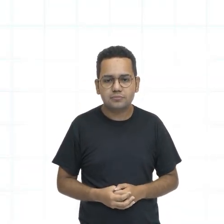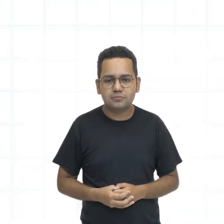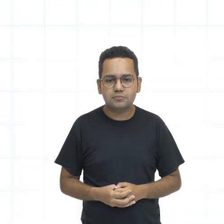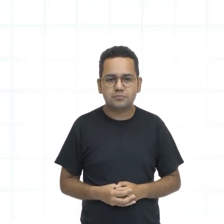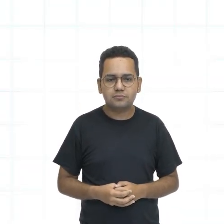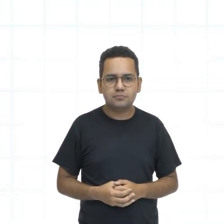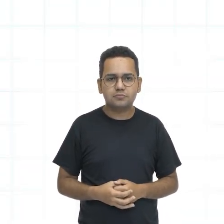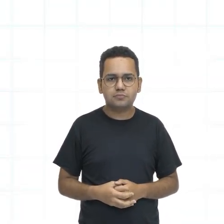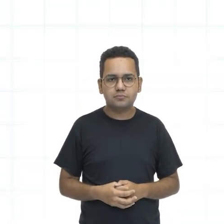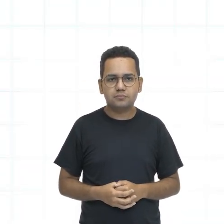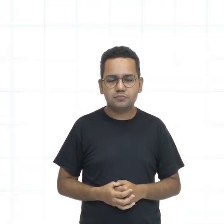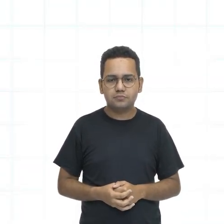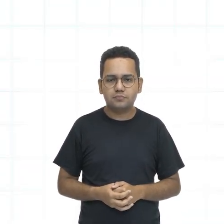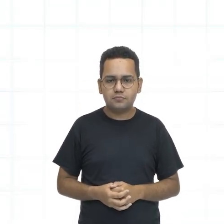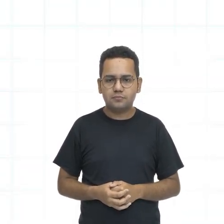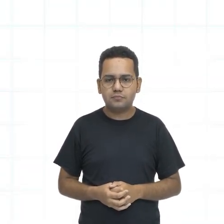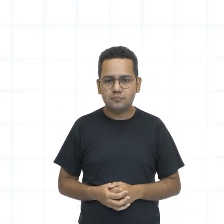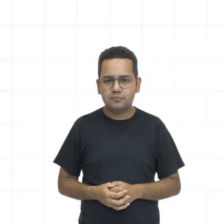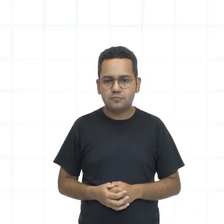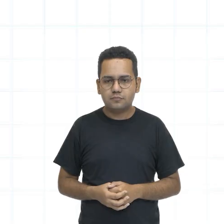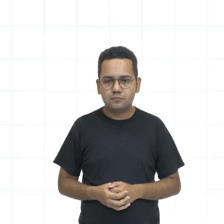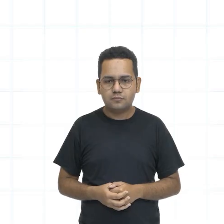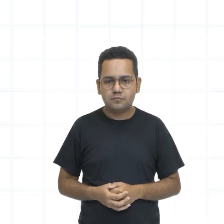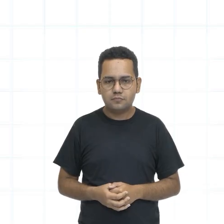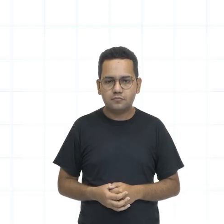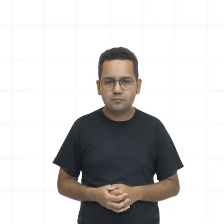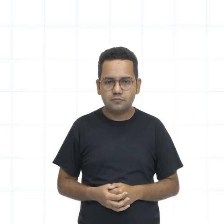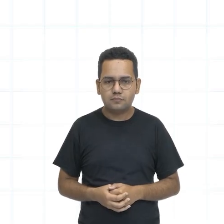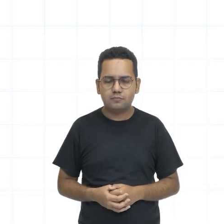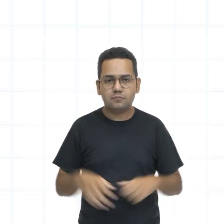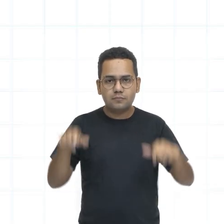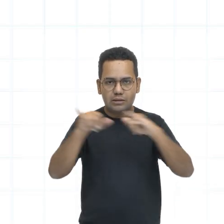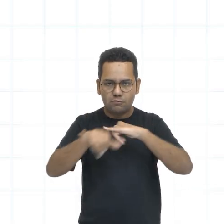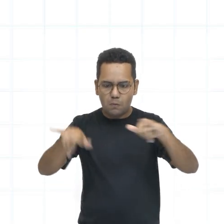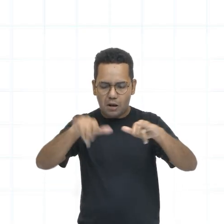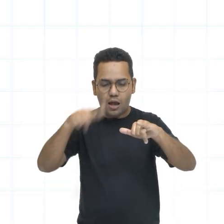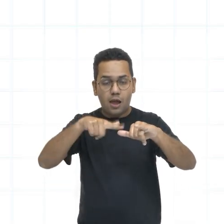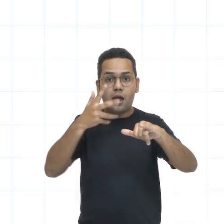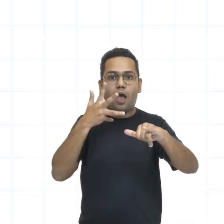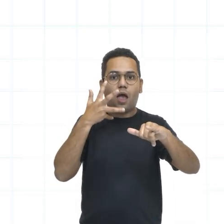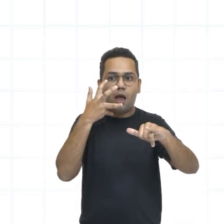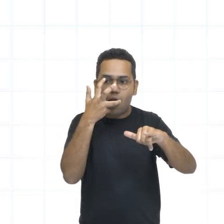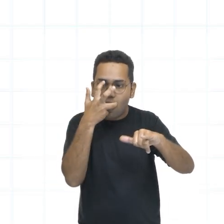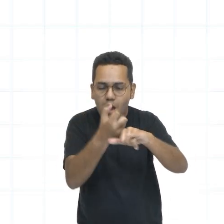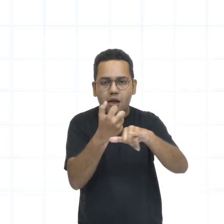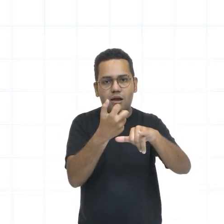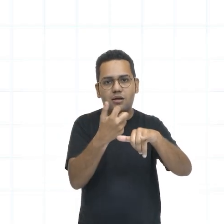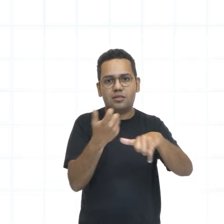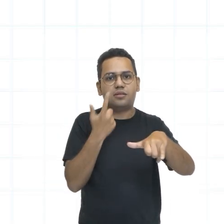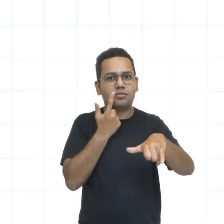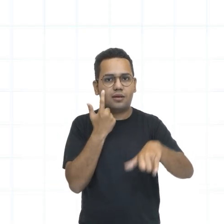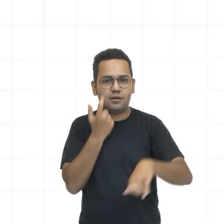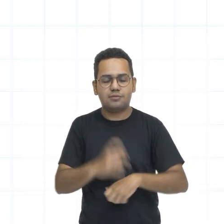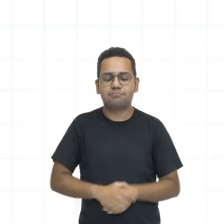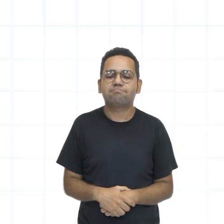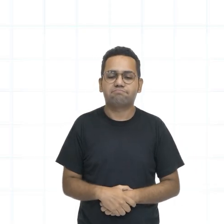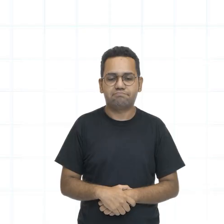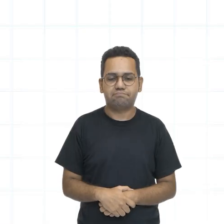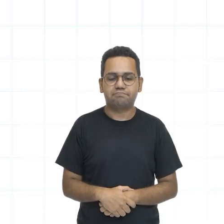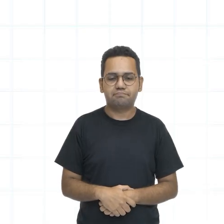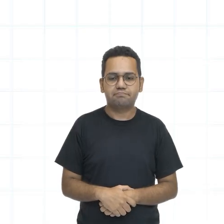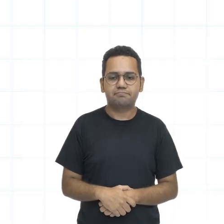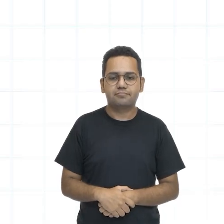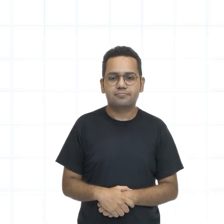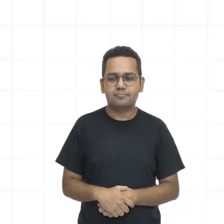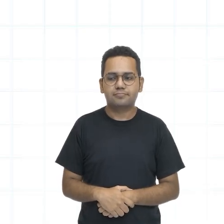Advertising persuasion, então a persuasão nas propagandas. Advertising quer dizer propaganda, ou então a forma abreviada ads, como nós vamos